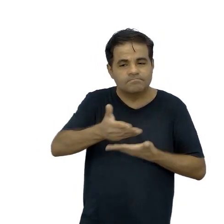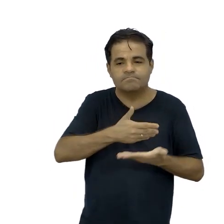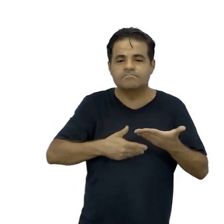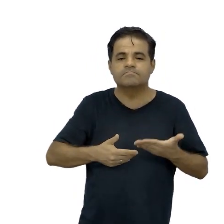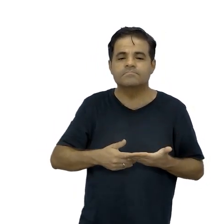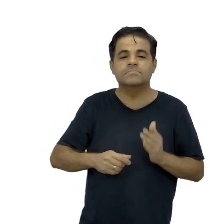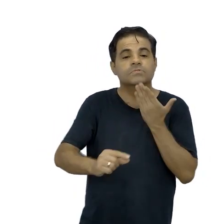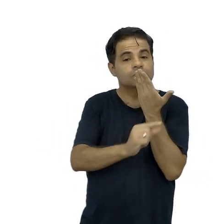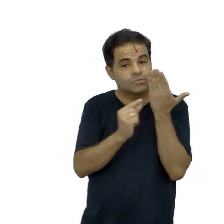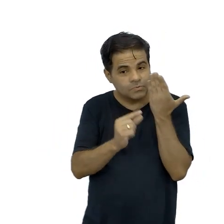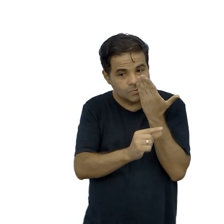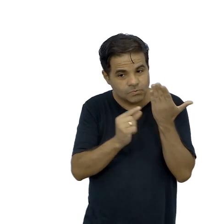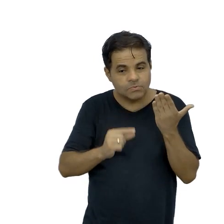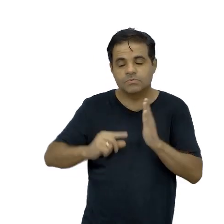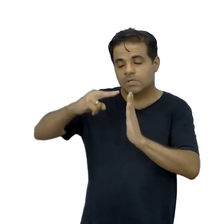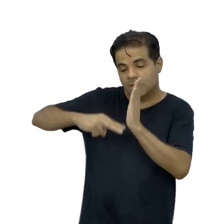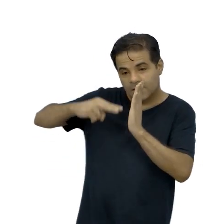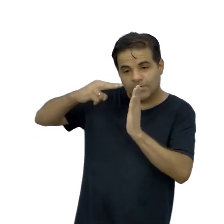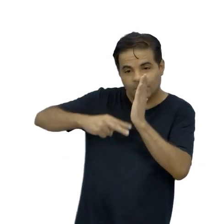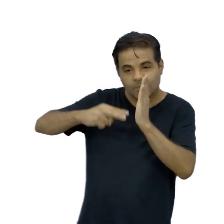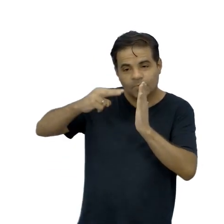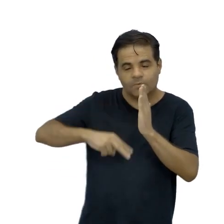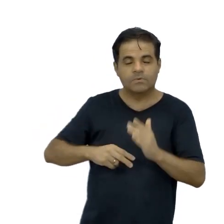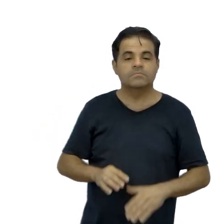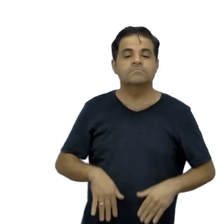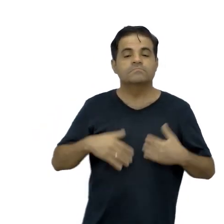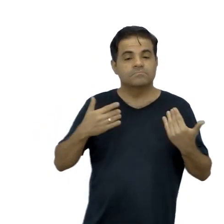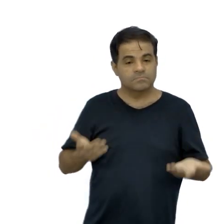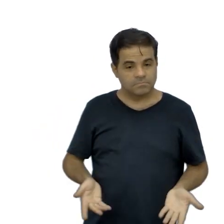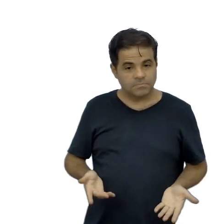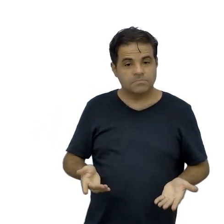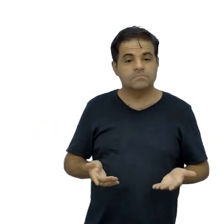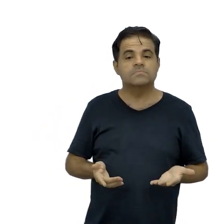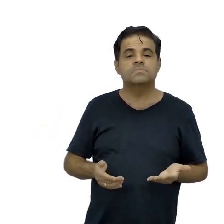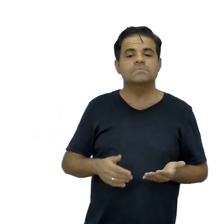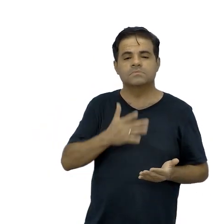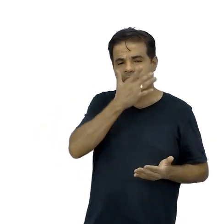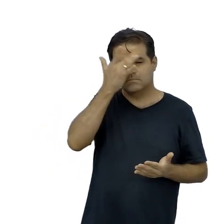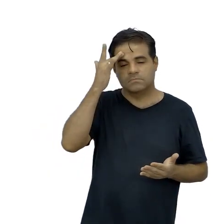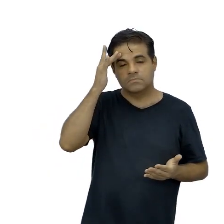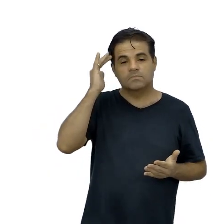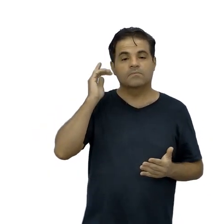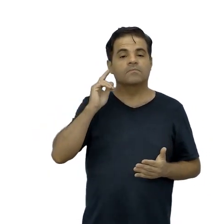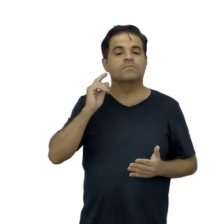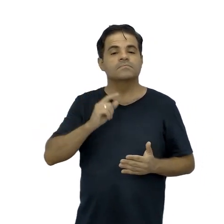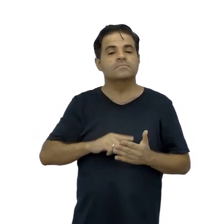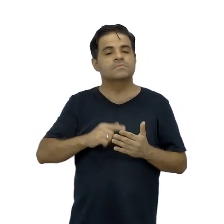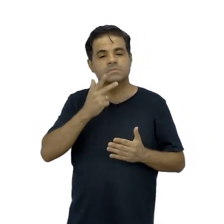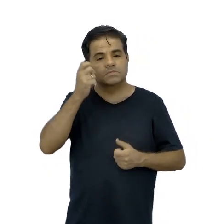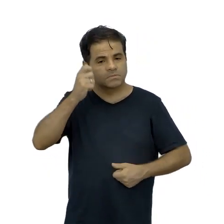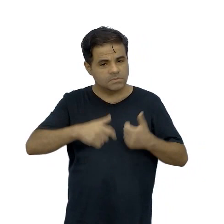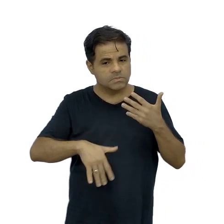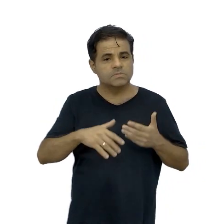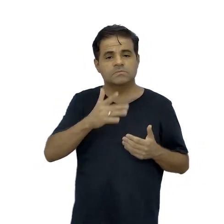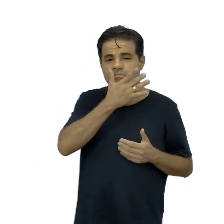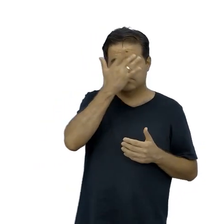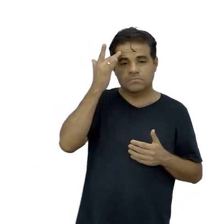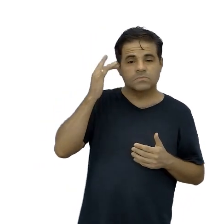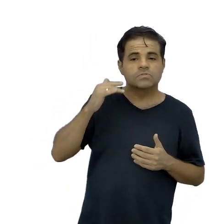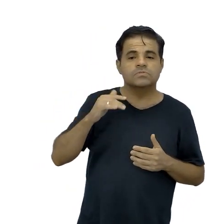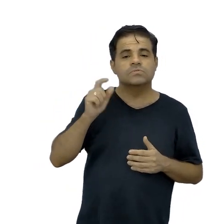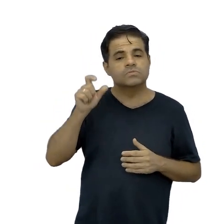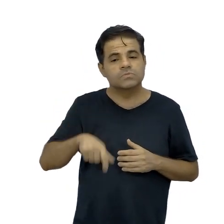autor, texto, leitor. E diante disso, nós temos que leitores, como preconiza Koch, são